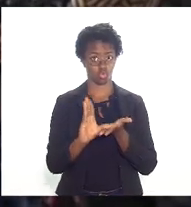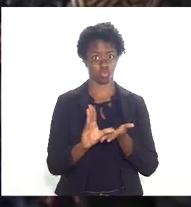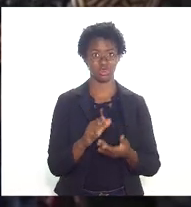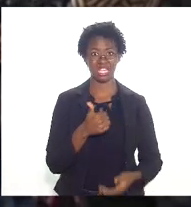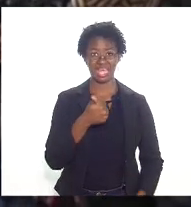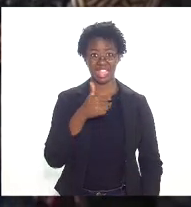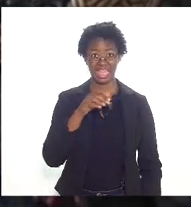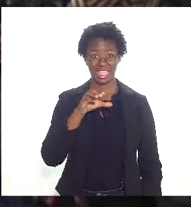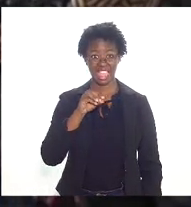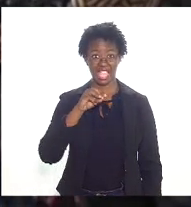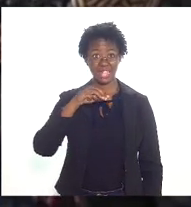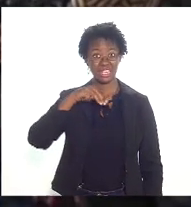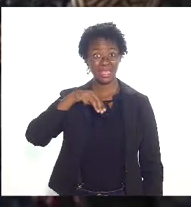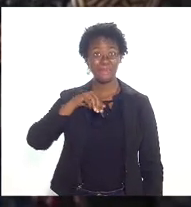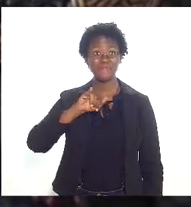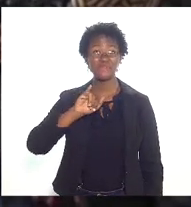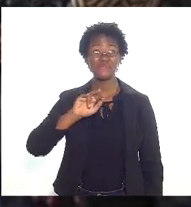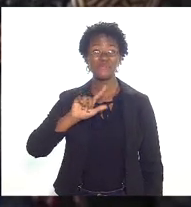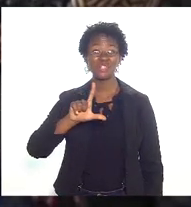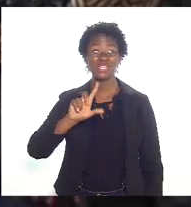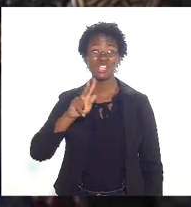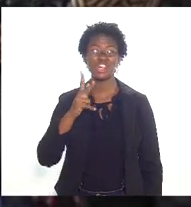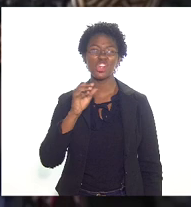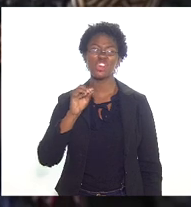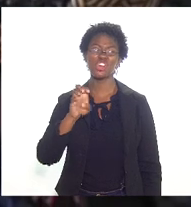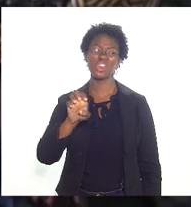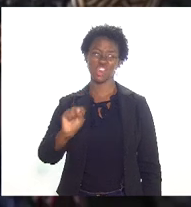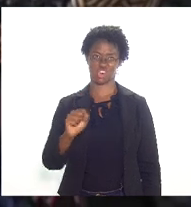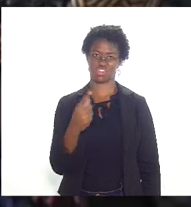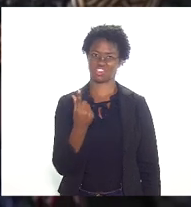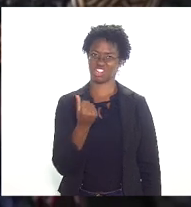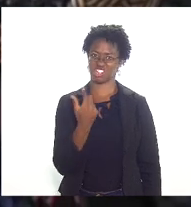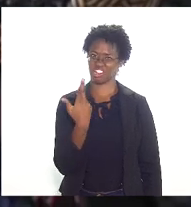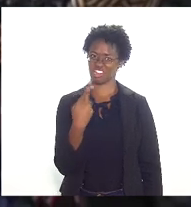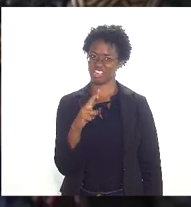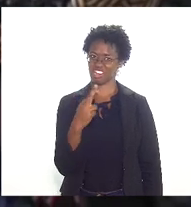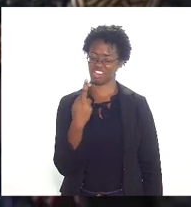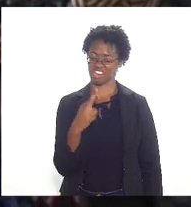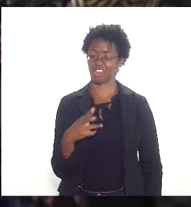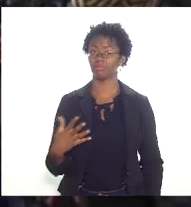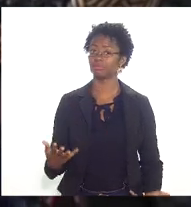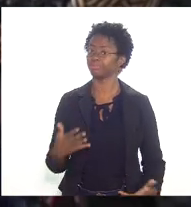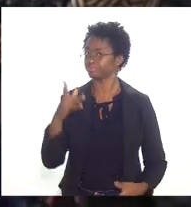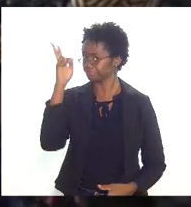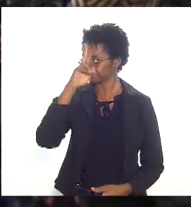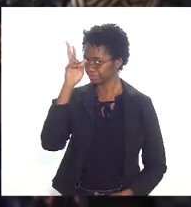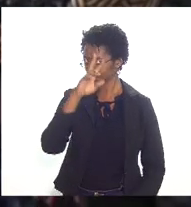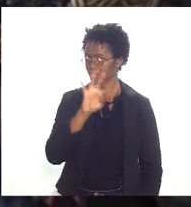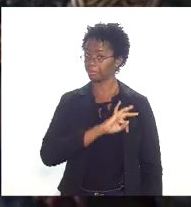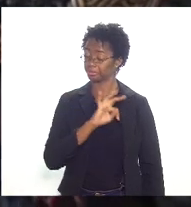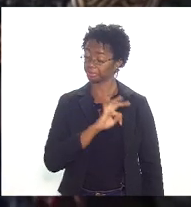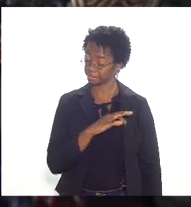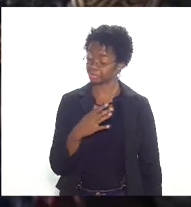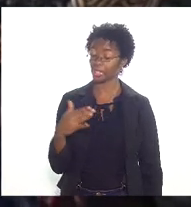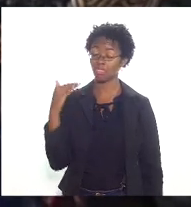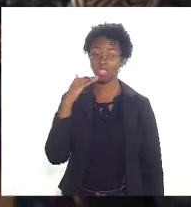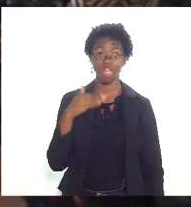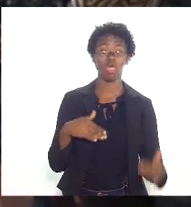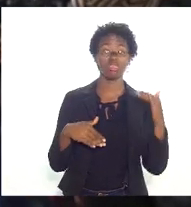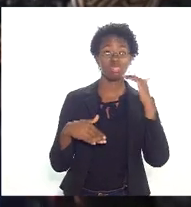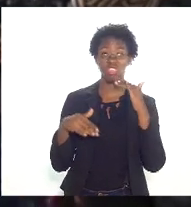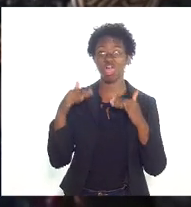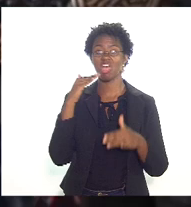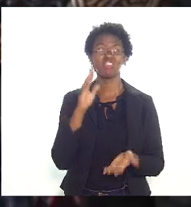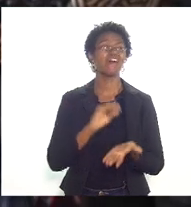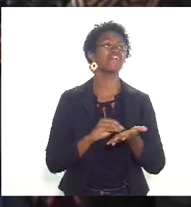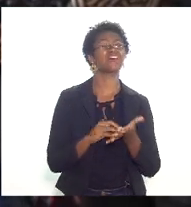de 10 milhões 10 milhões vai lembrar que a polícia tá com os batalhões caindo aos pedaços porque